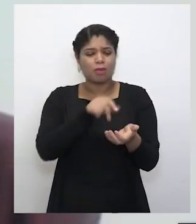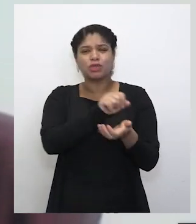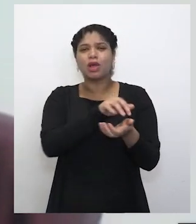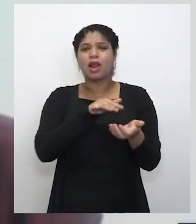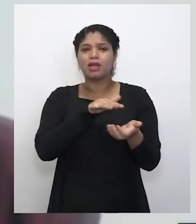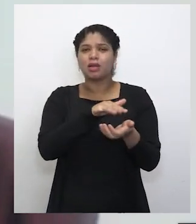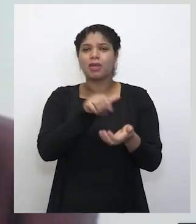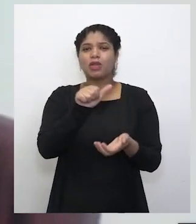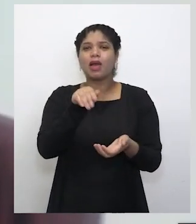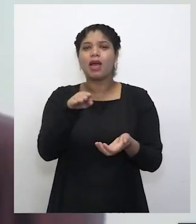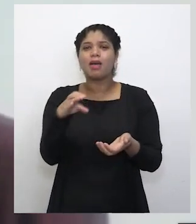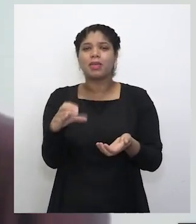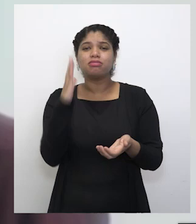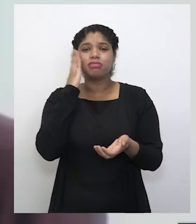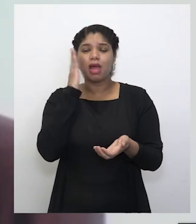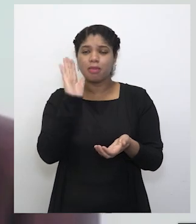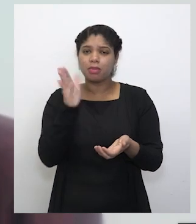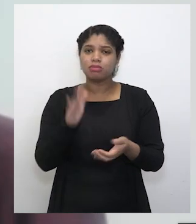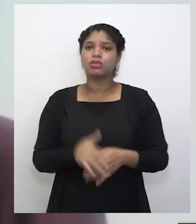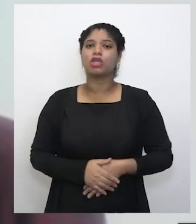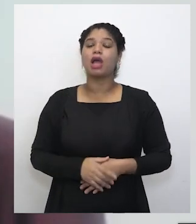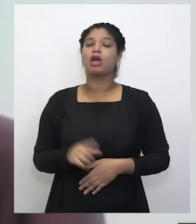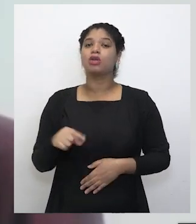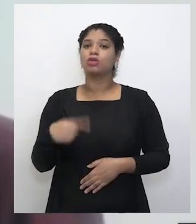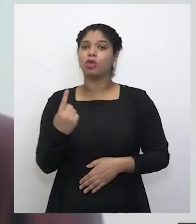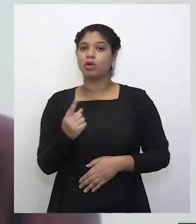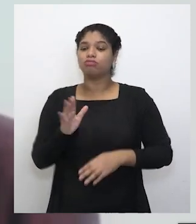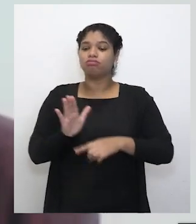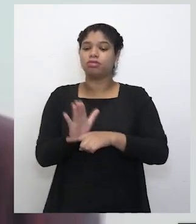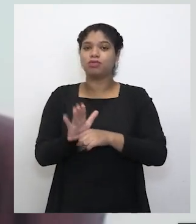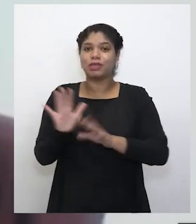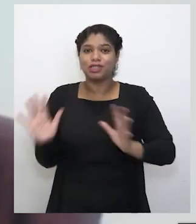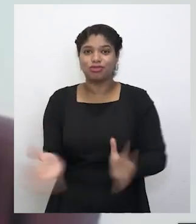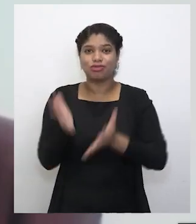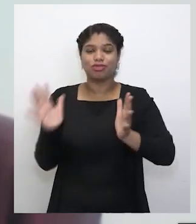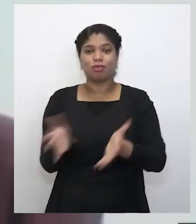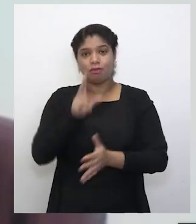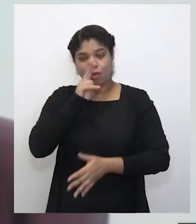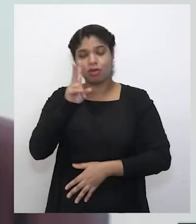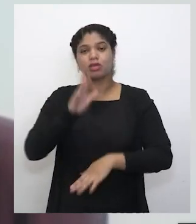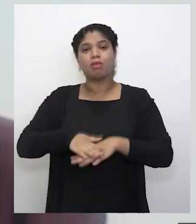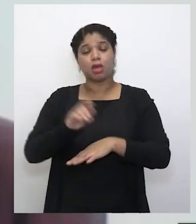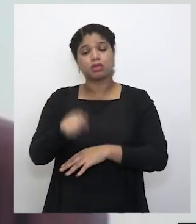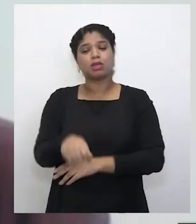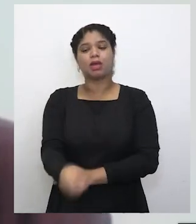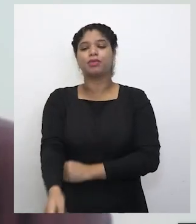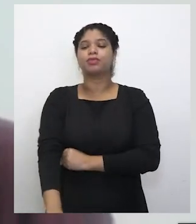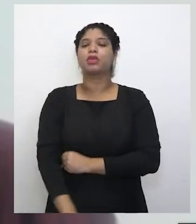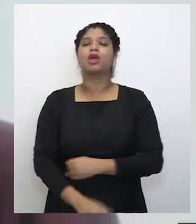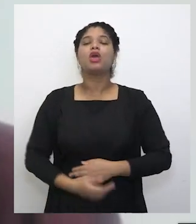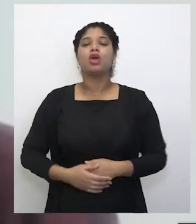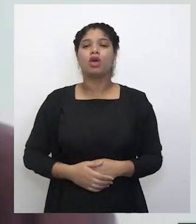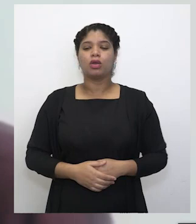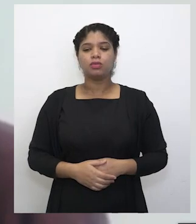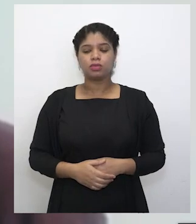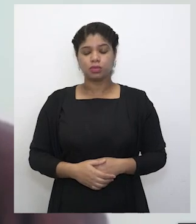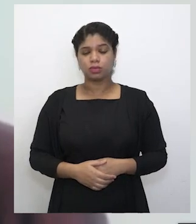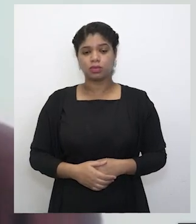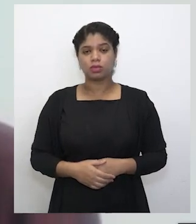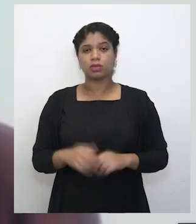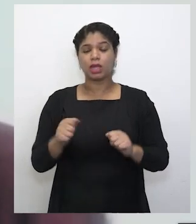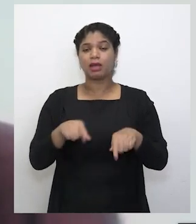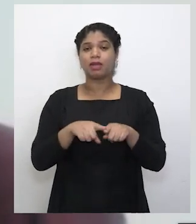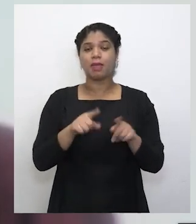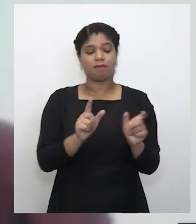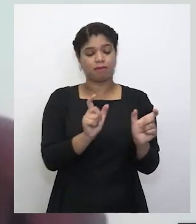pouco das questões que a gente está conversando até então, né? A gente pode conversar também sobre questões que envolvem